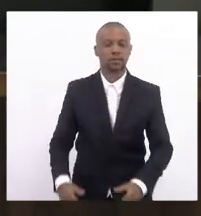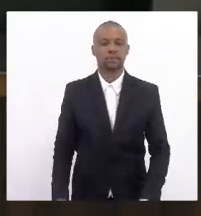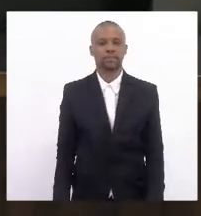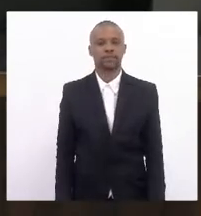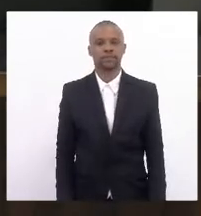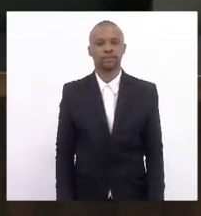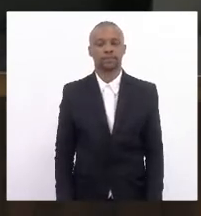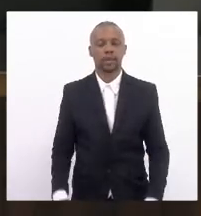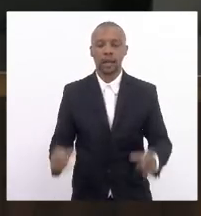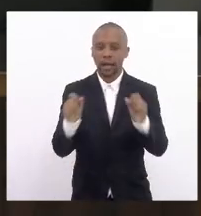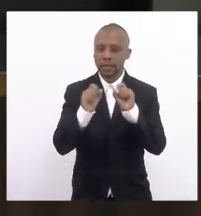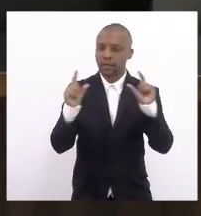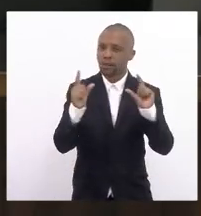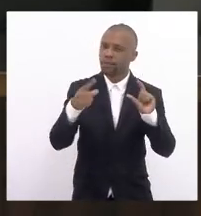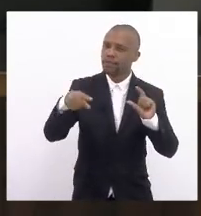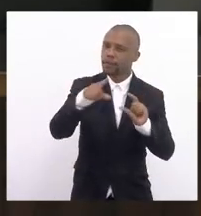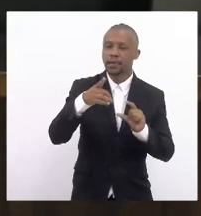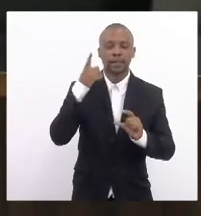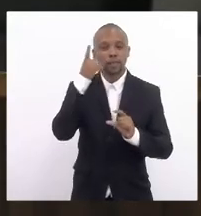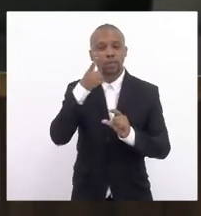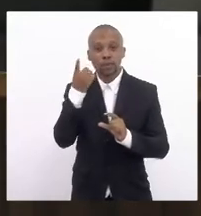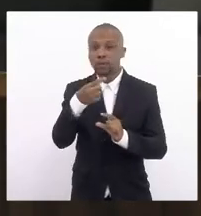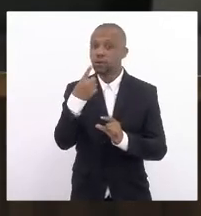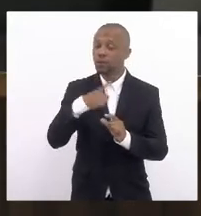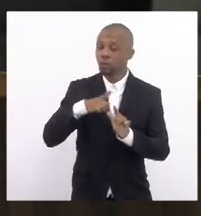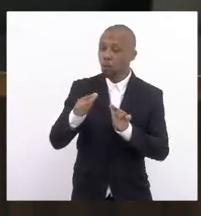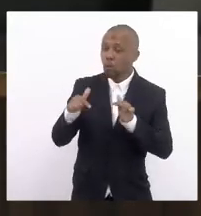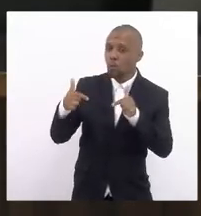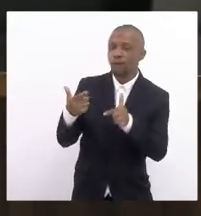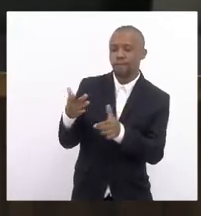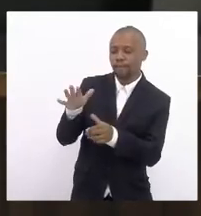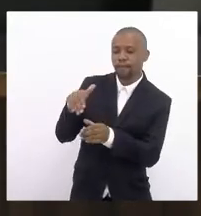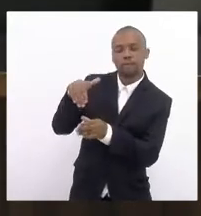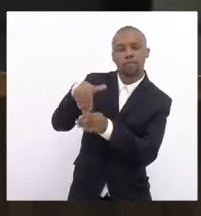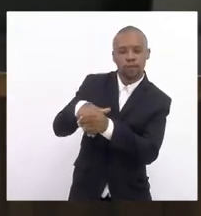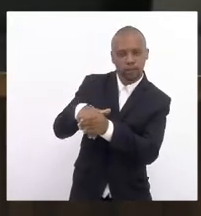Atenção, senhores parlamentares, estamos em procedimento de votação.